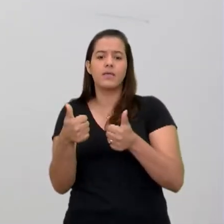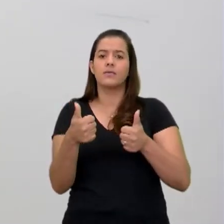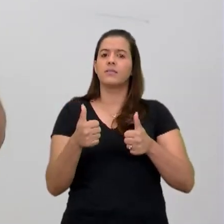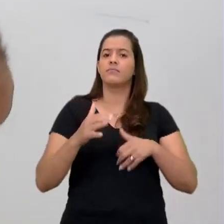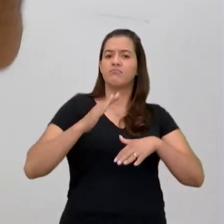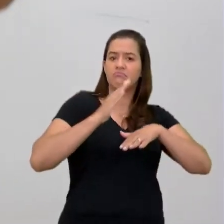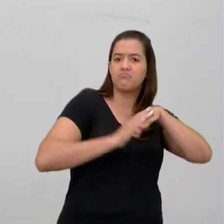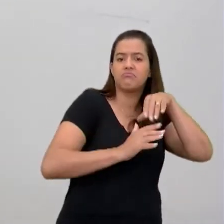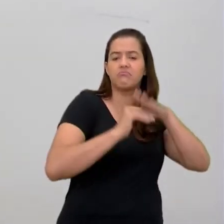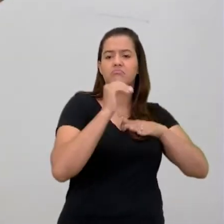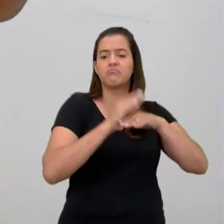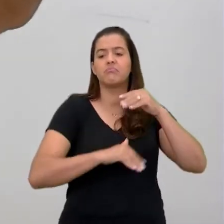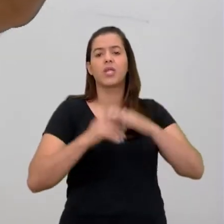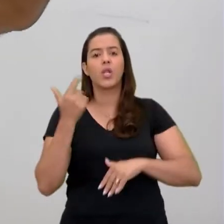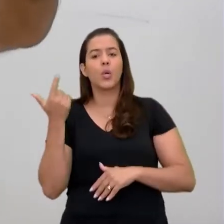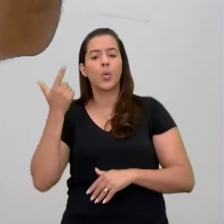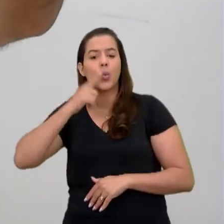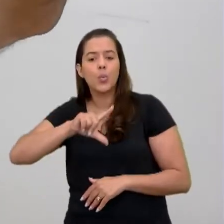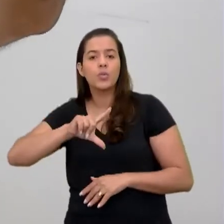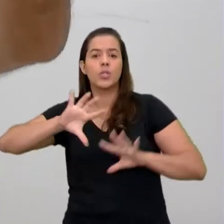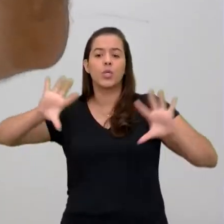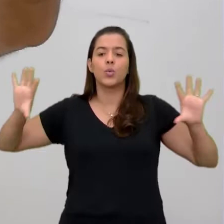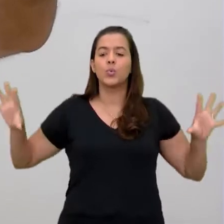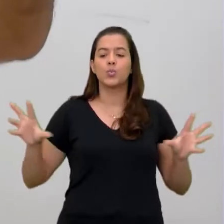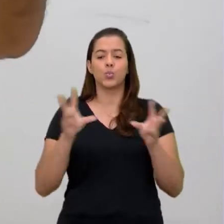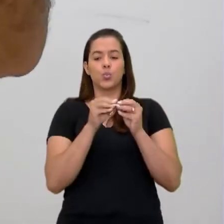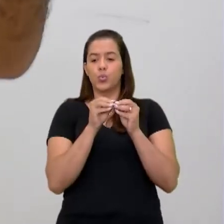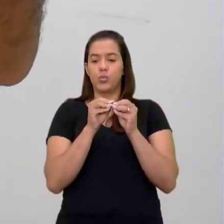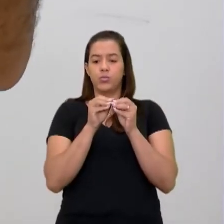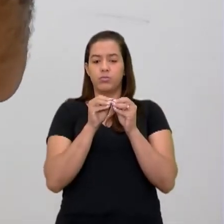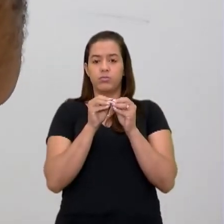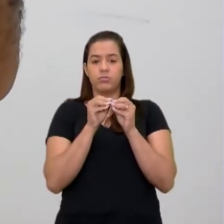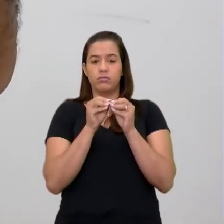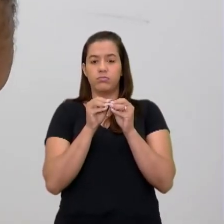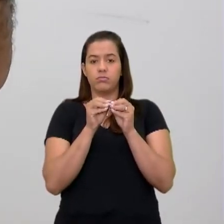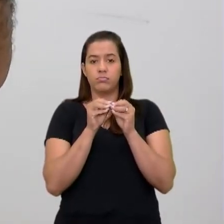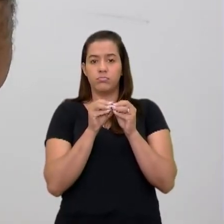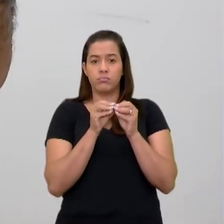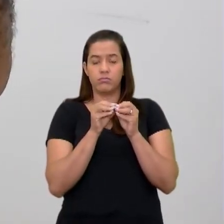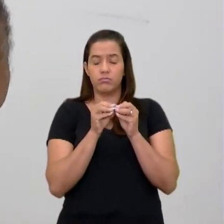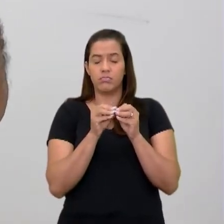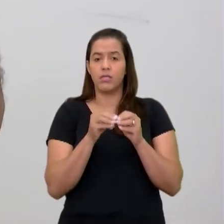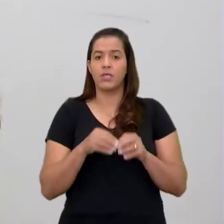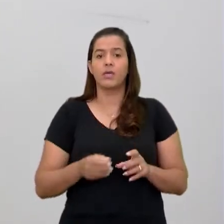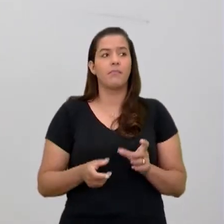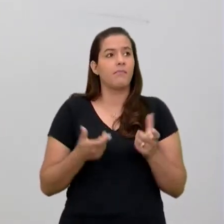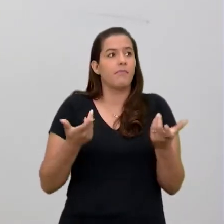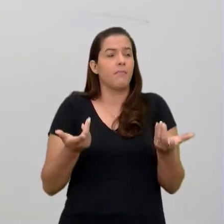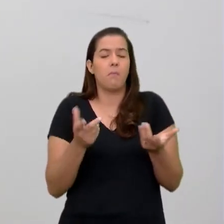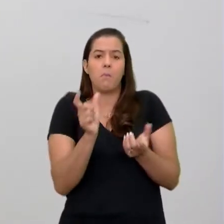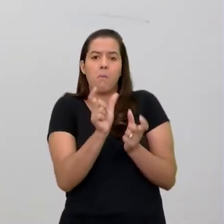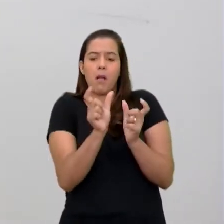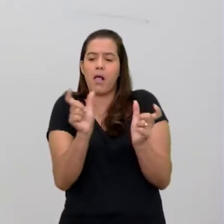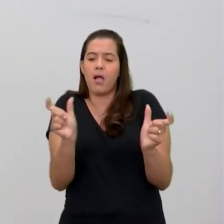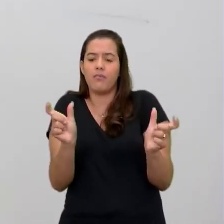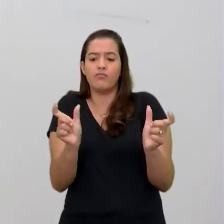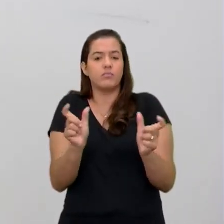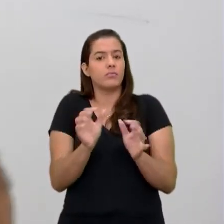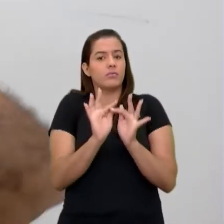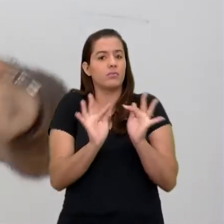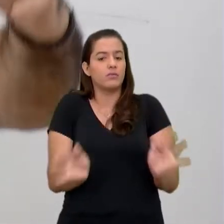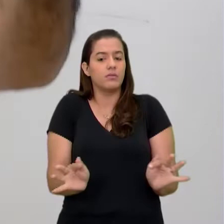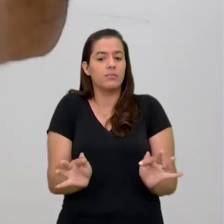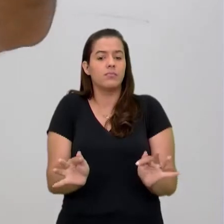competente, ele conseguir condensar aquele textão todo em algumas poucas